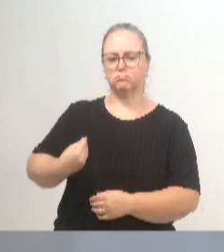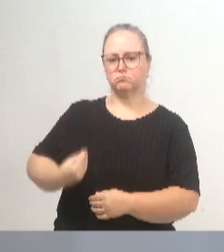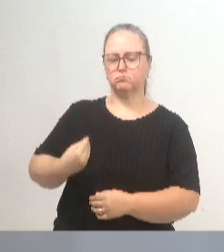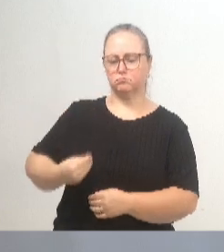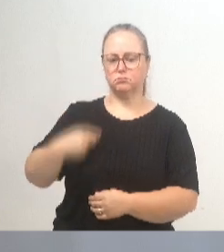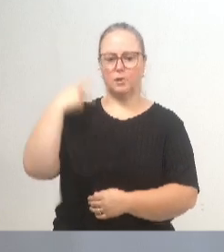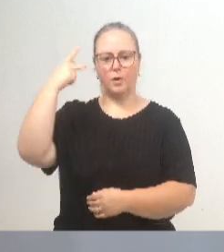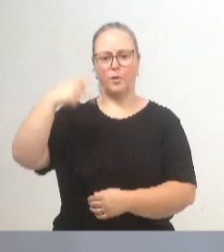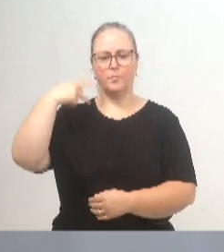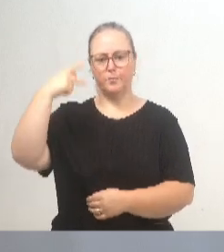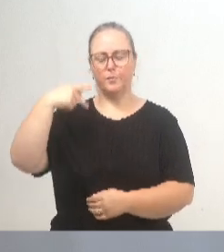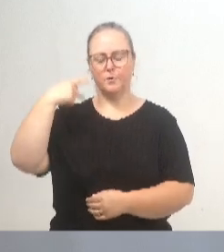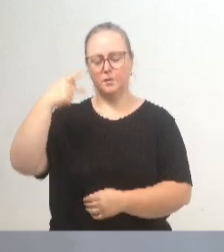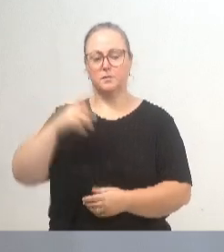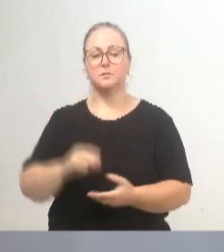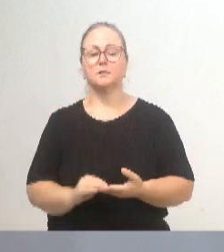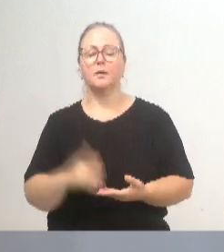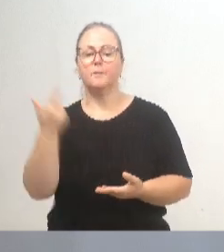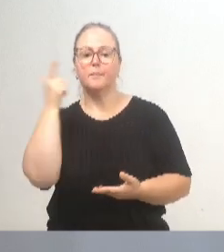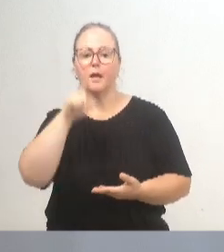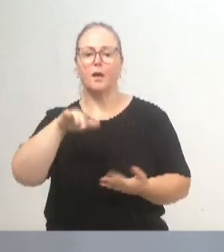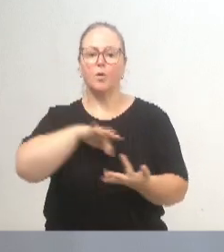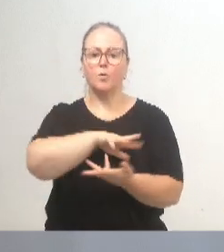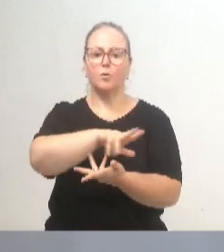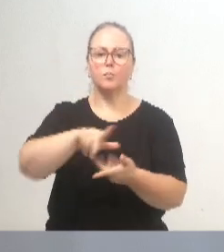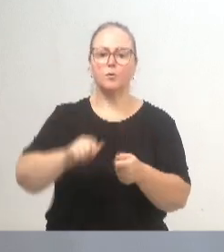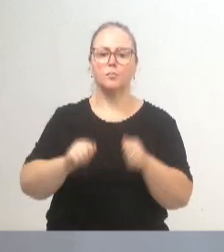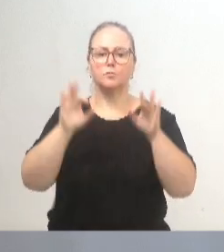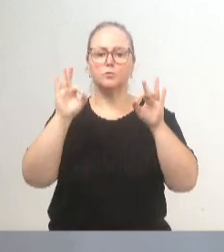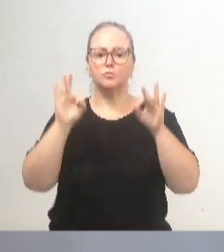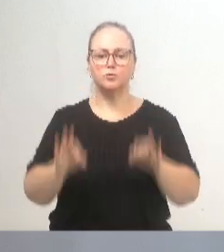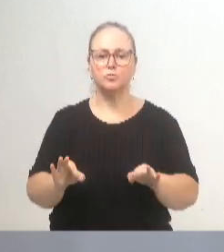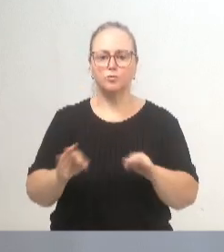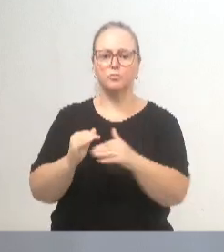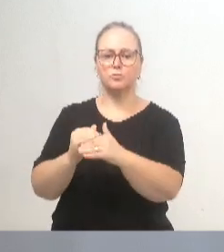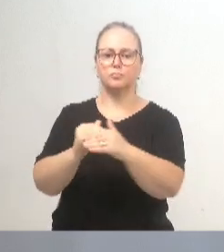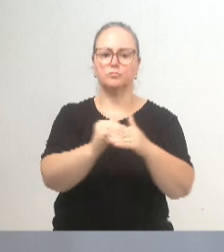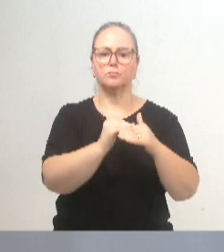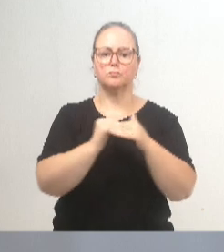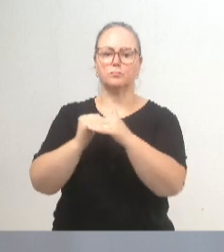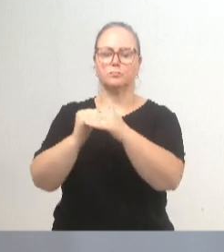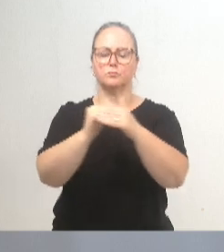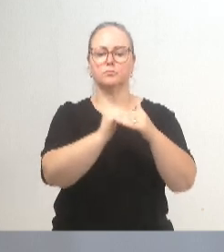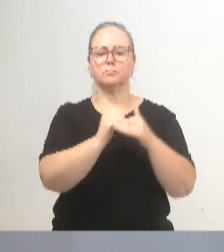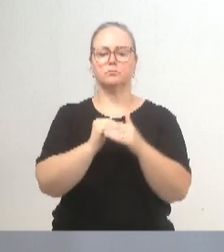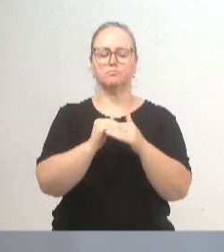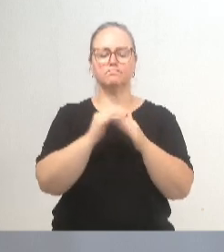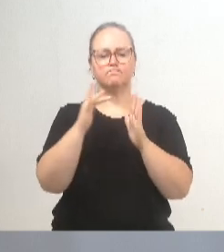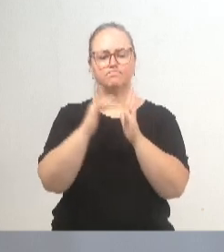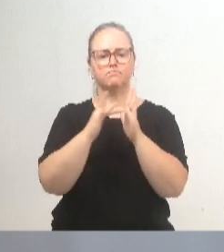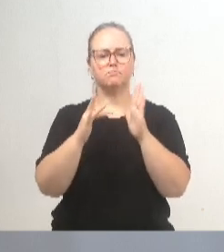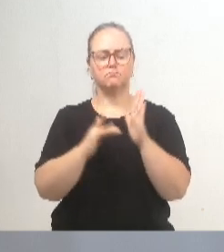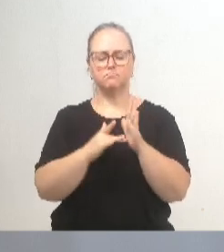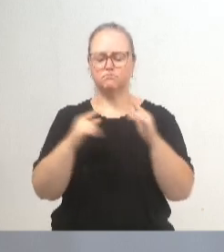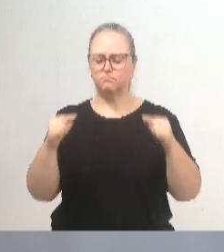política por um mundo mais justo, um mundo mais igual, um mundo pautado por